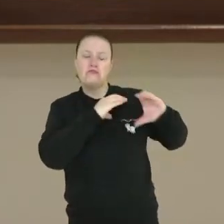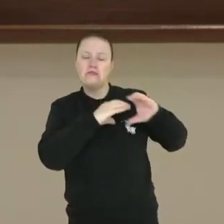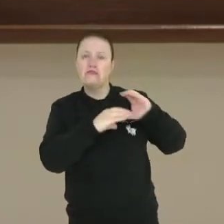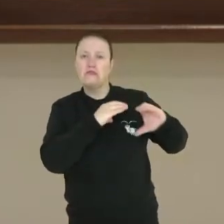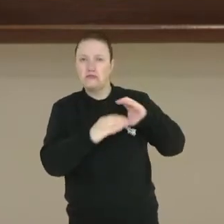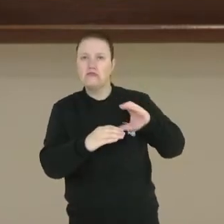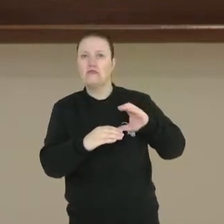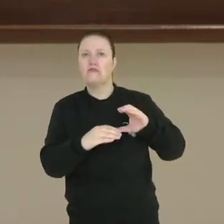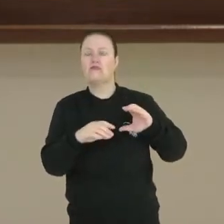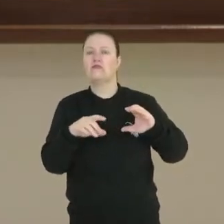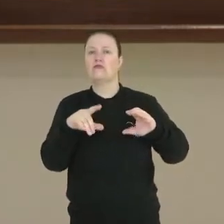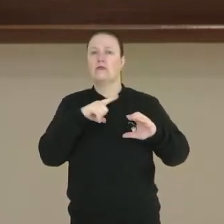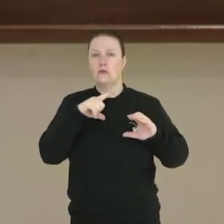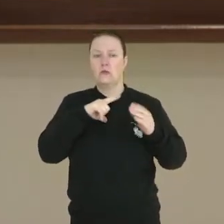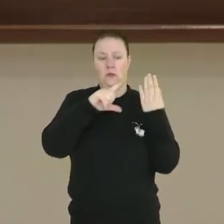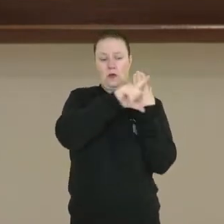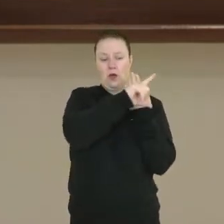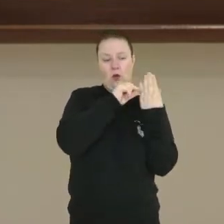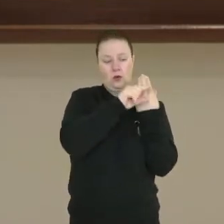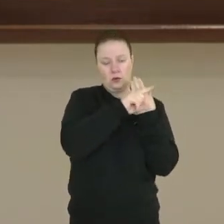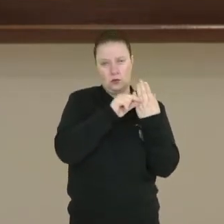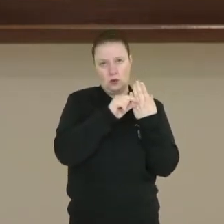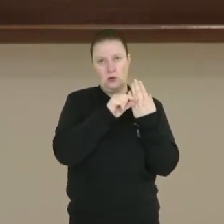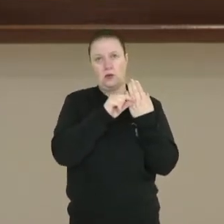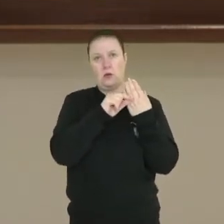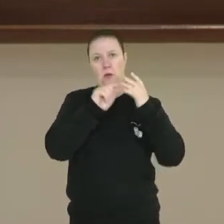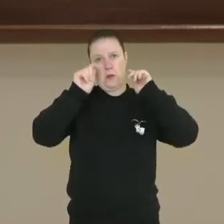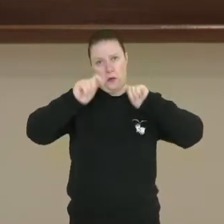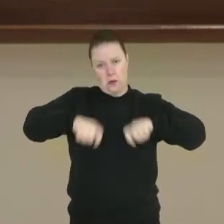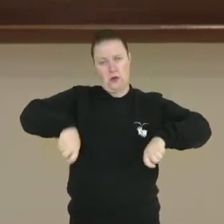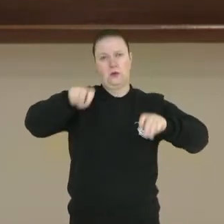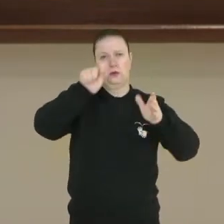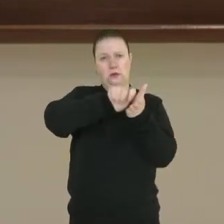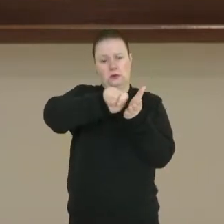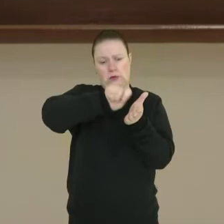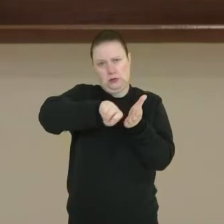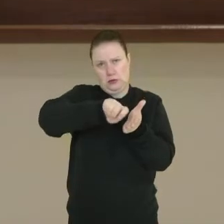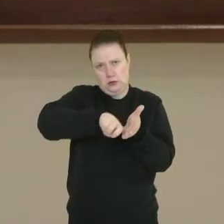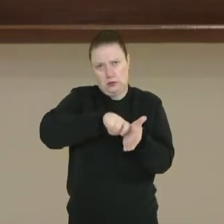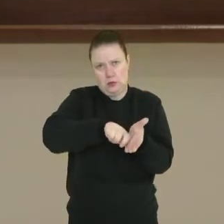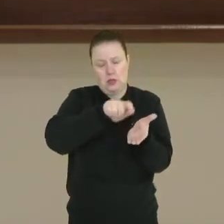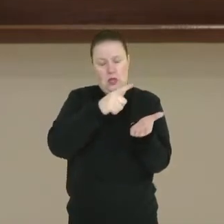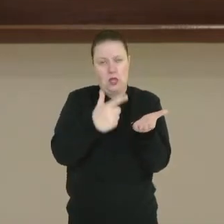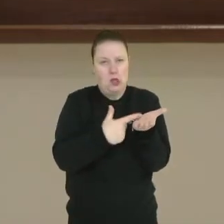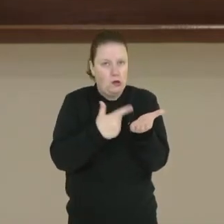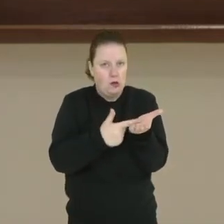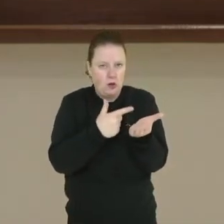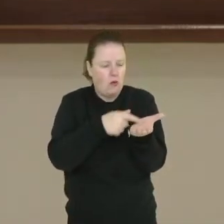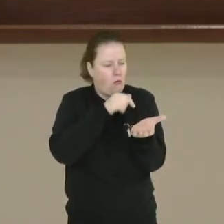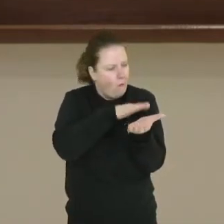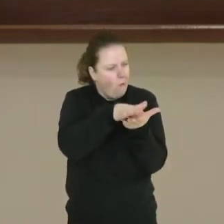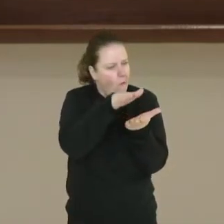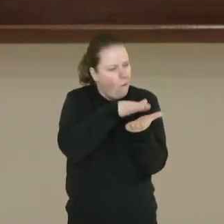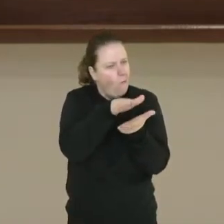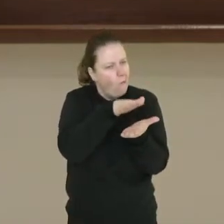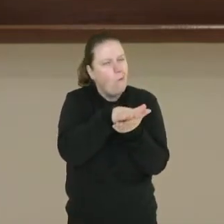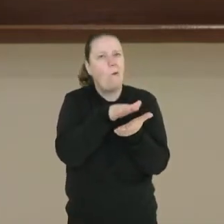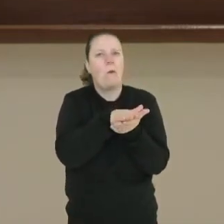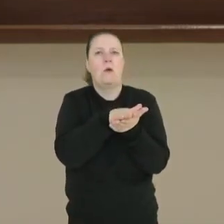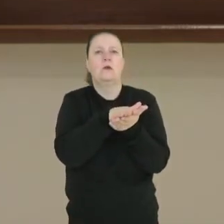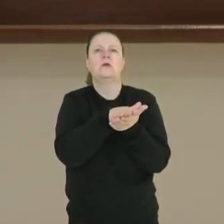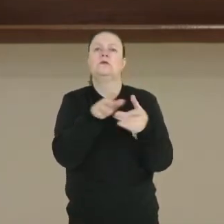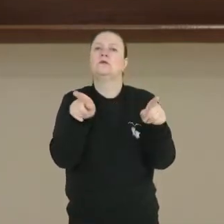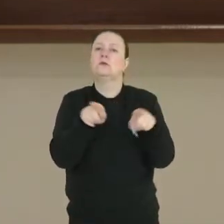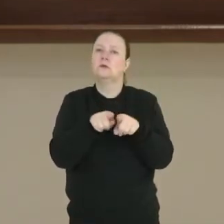alguns autores que podem ter livros também, né, de causos, mas a ideia do caos era ser contado mesmo,